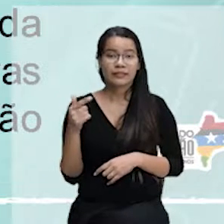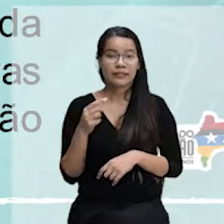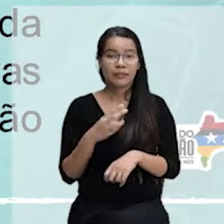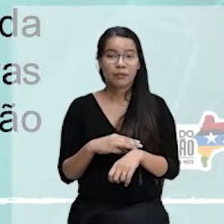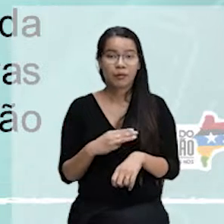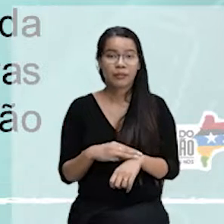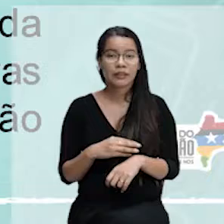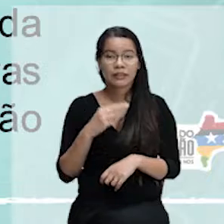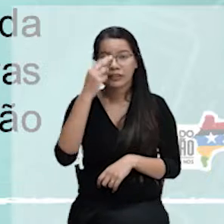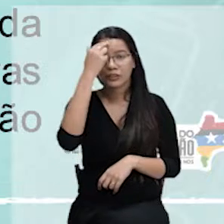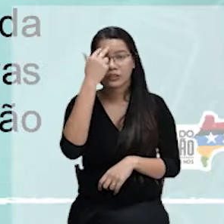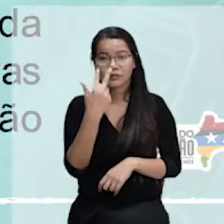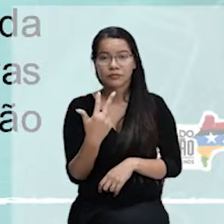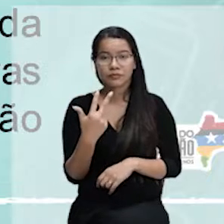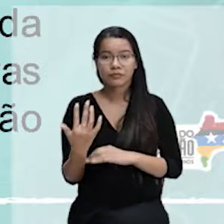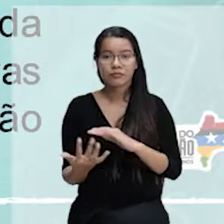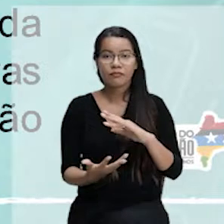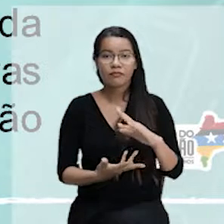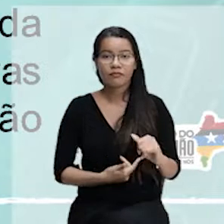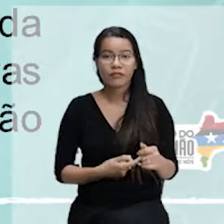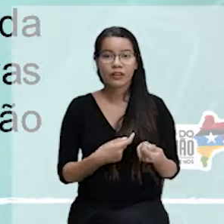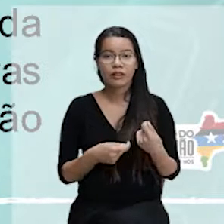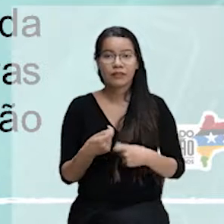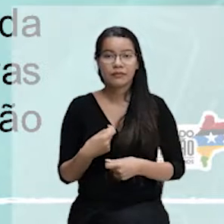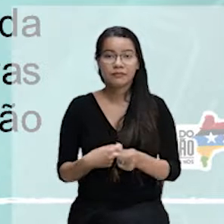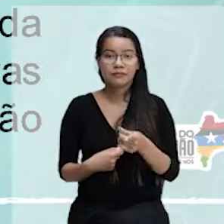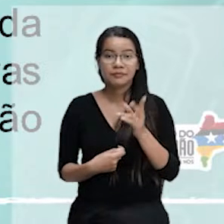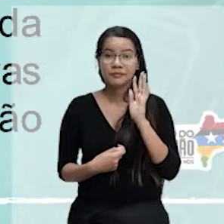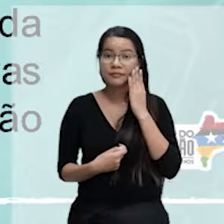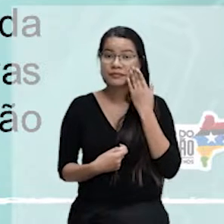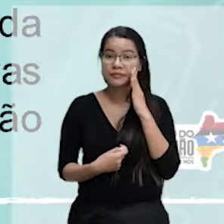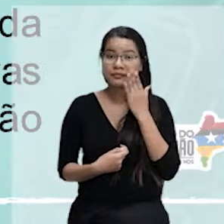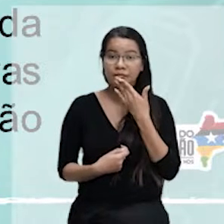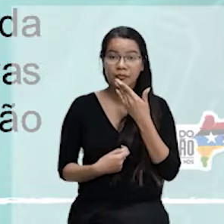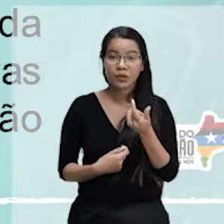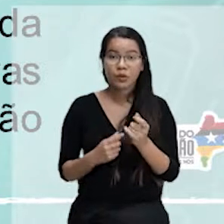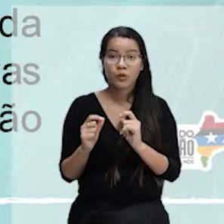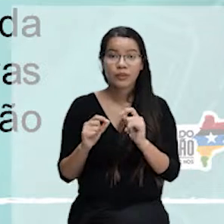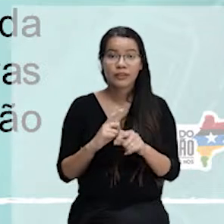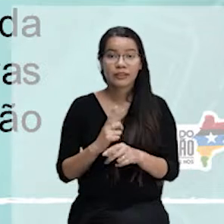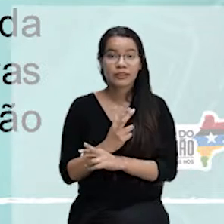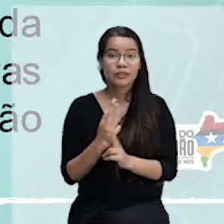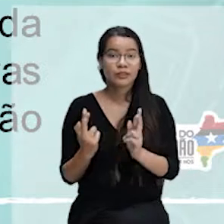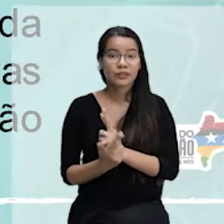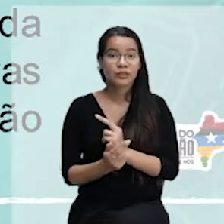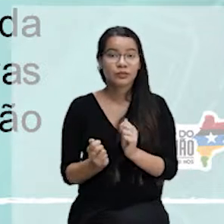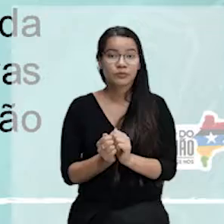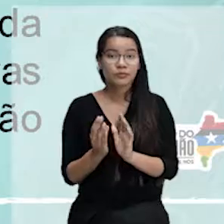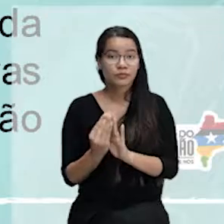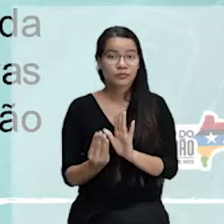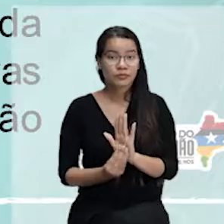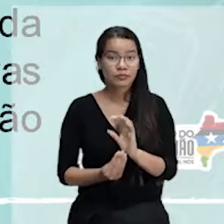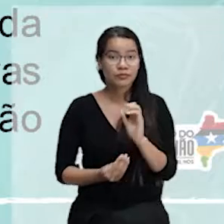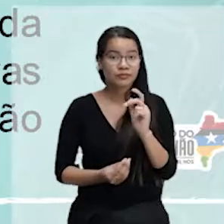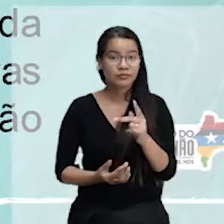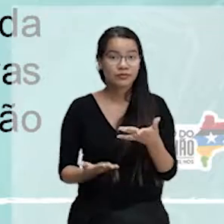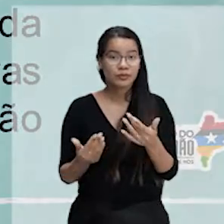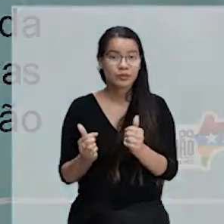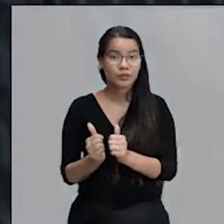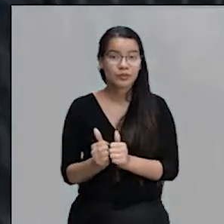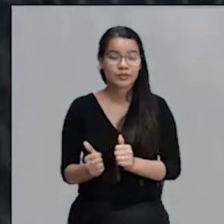na história, no mundo, na economia, para você entender melhor o que isso tem a ver com o nosso conteúdo. Combinado? Então vamos